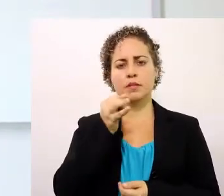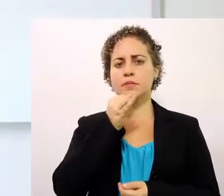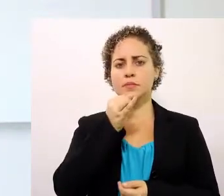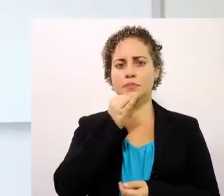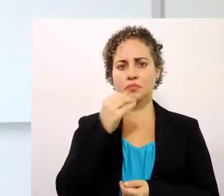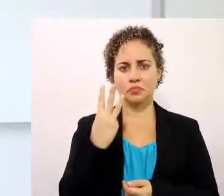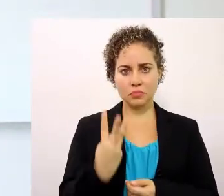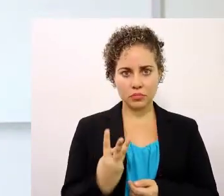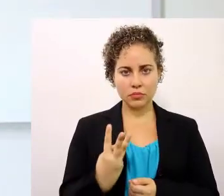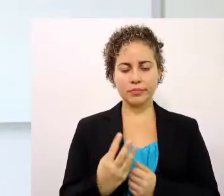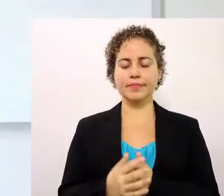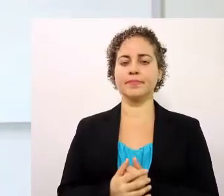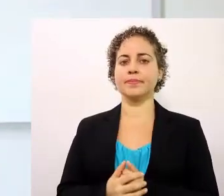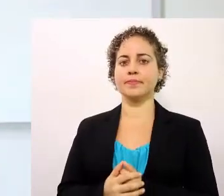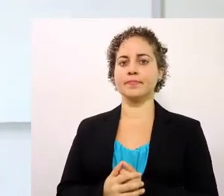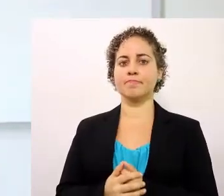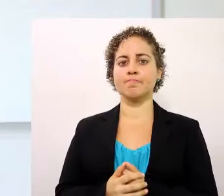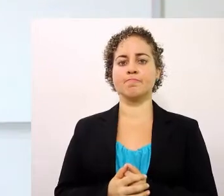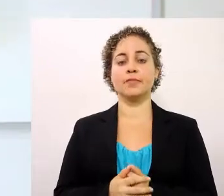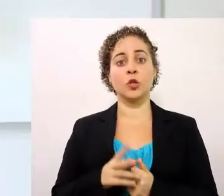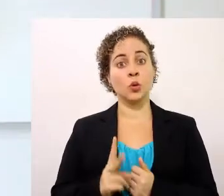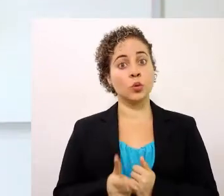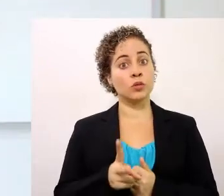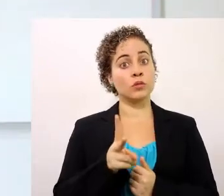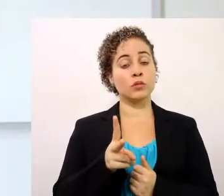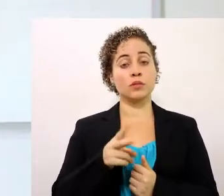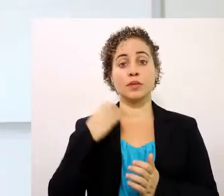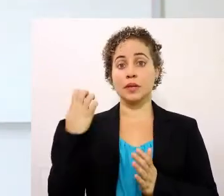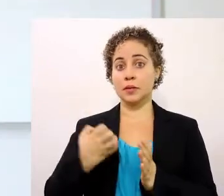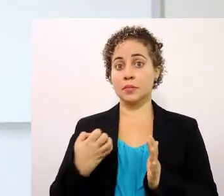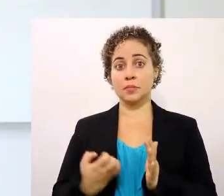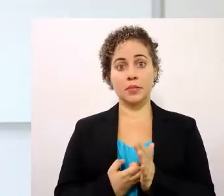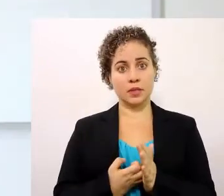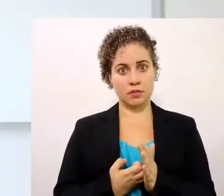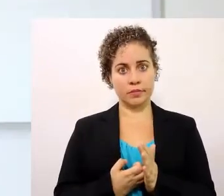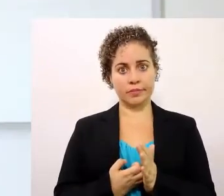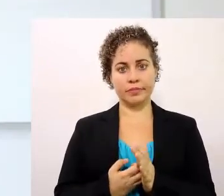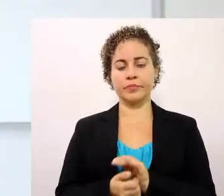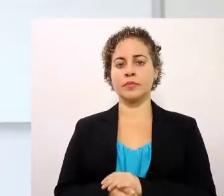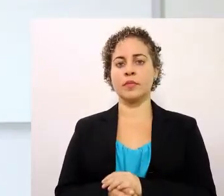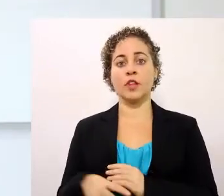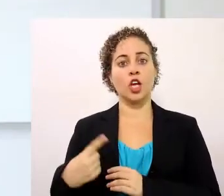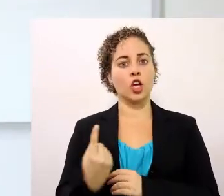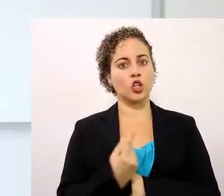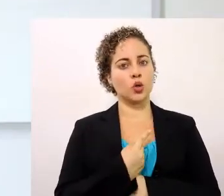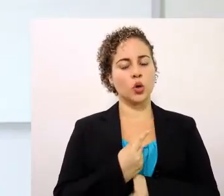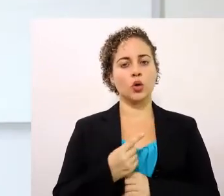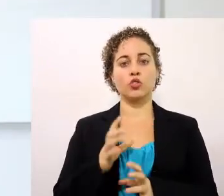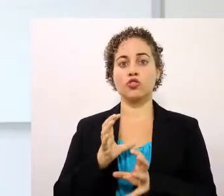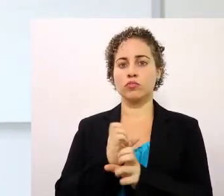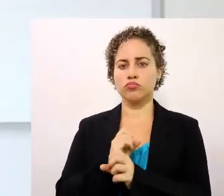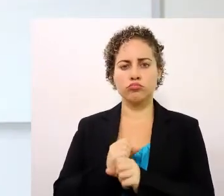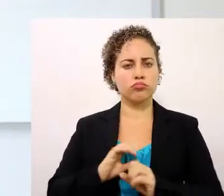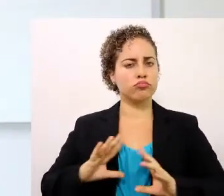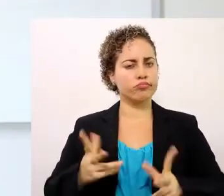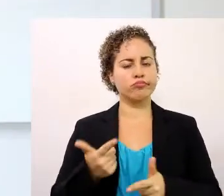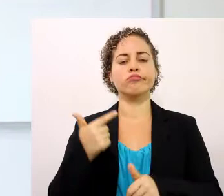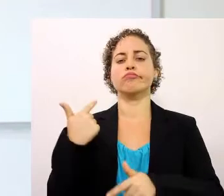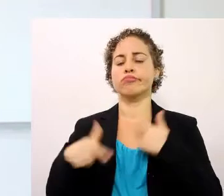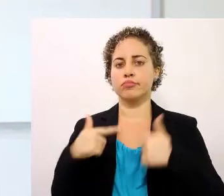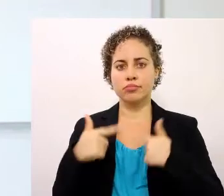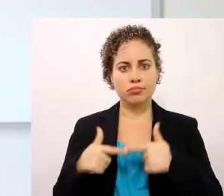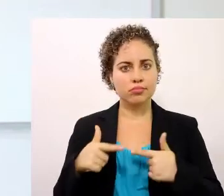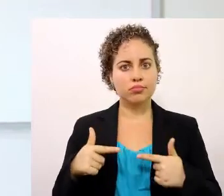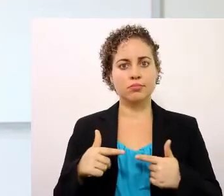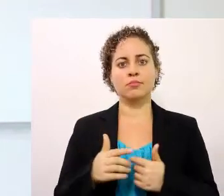exemplo 3. Continuamos na mesma empresa. Nós já calculamos as horas trabalhadas